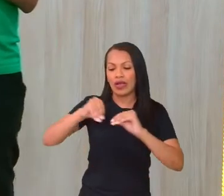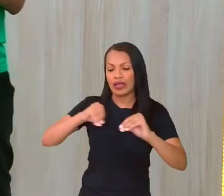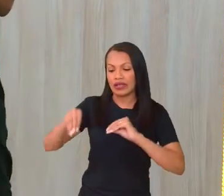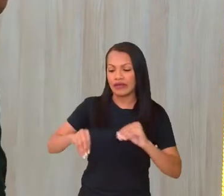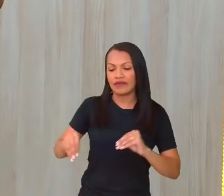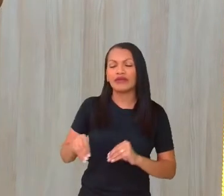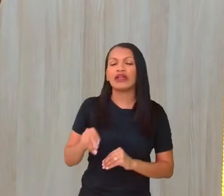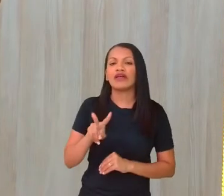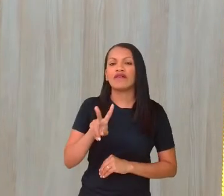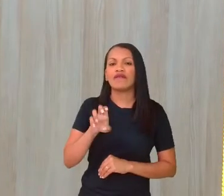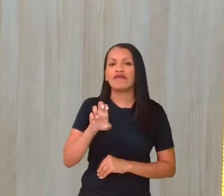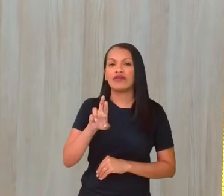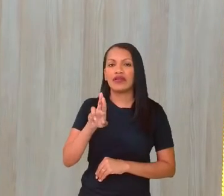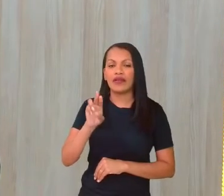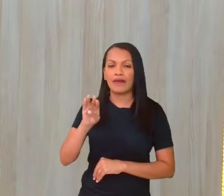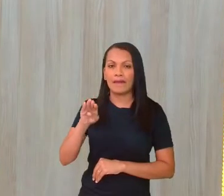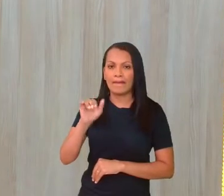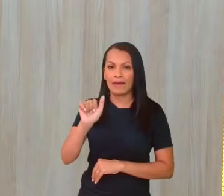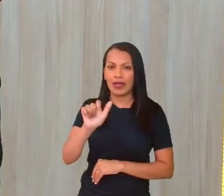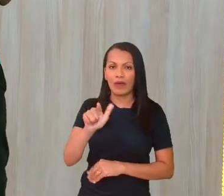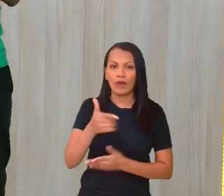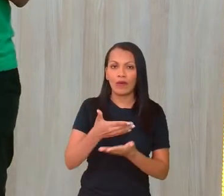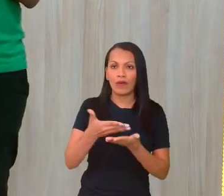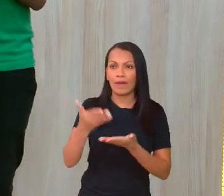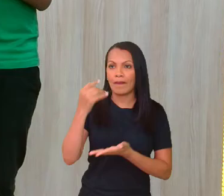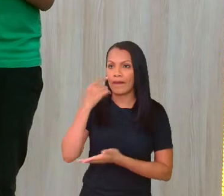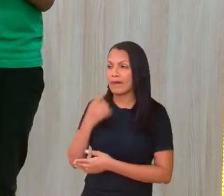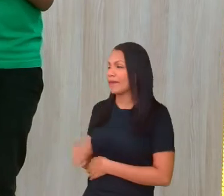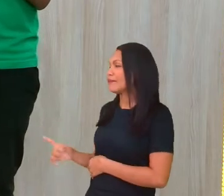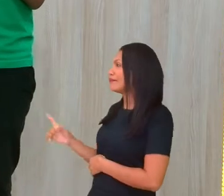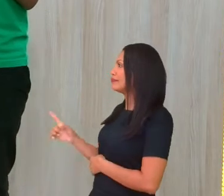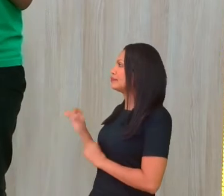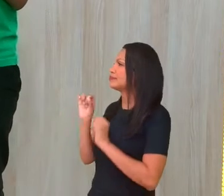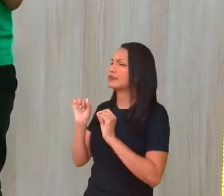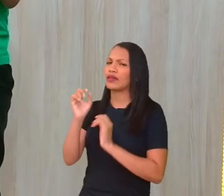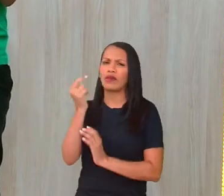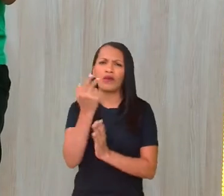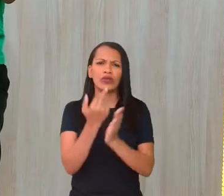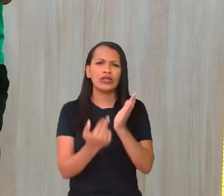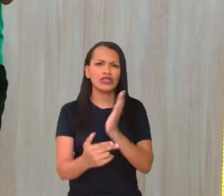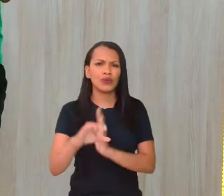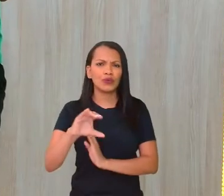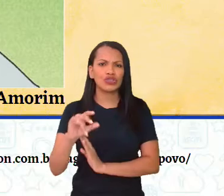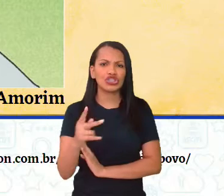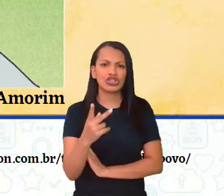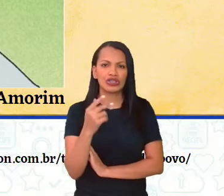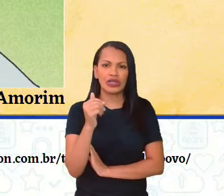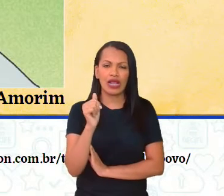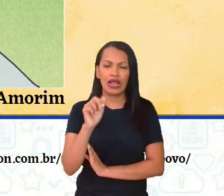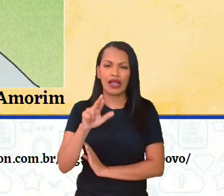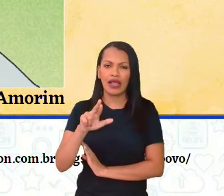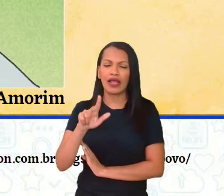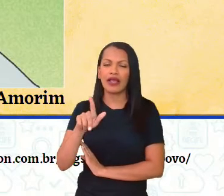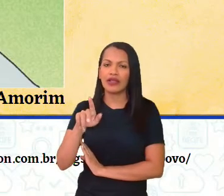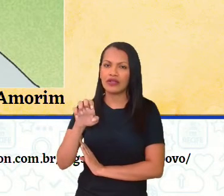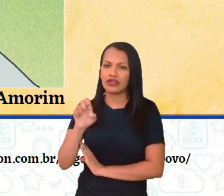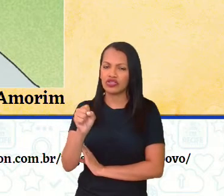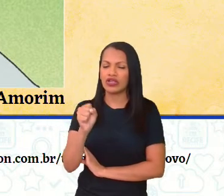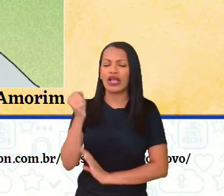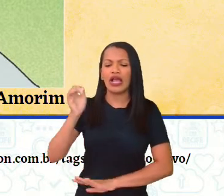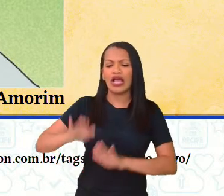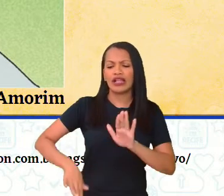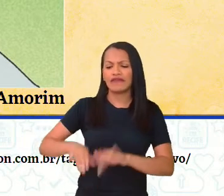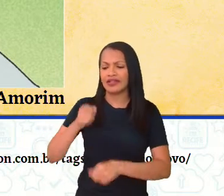com a charge, né? Uma charge que é uma forma aí, às vezes humorística, né? Mas de